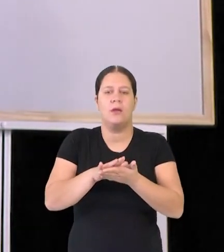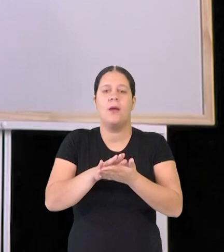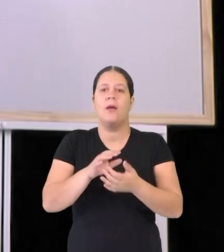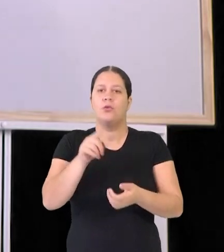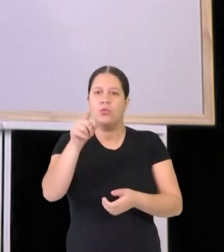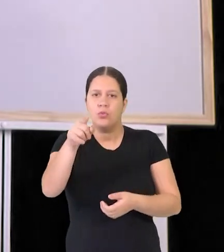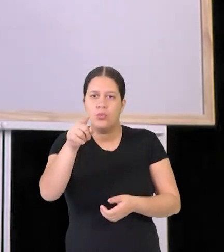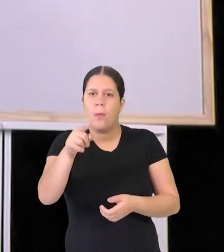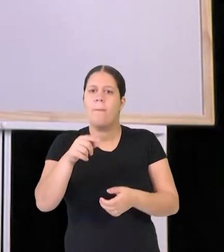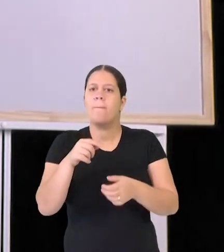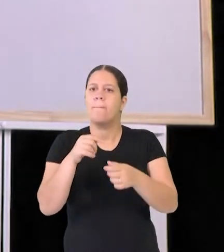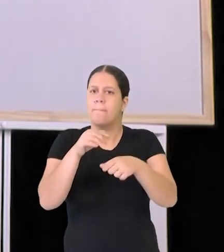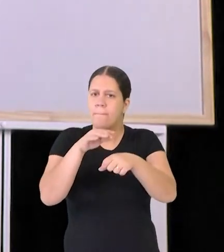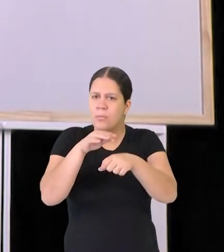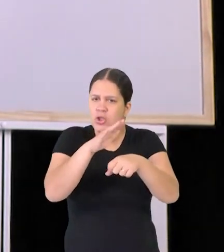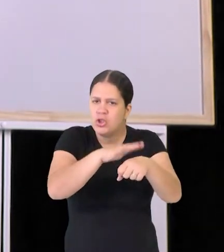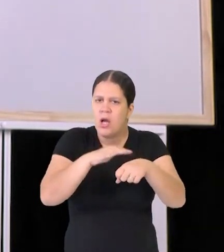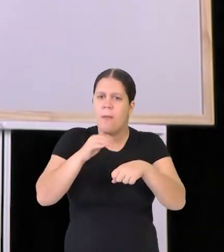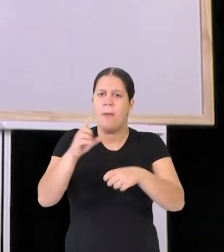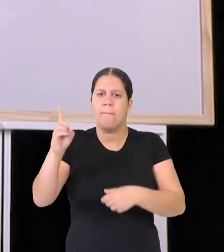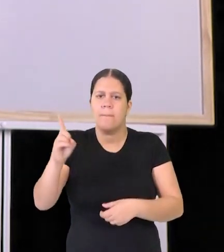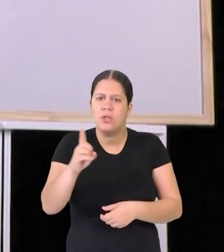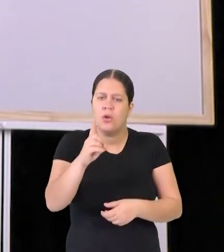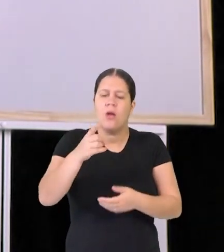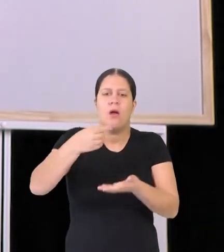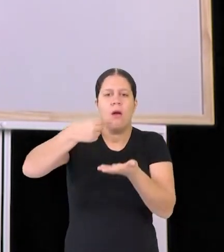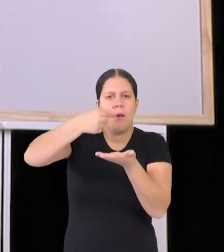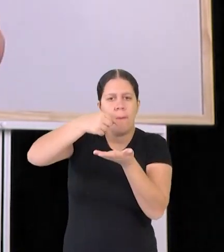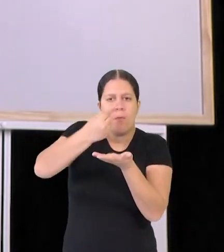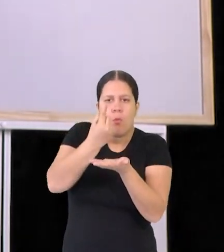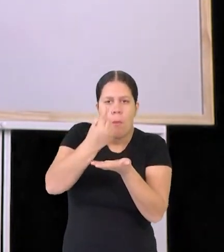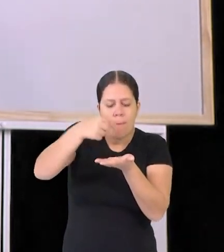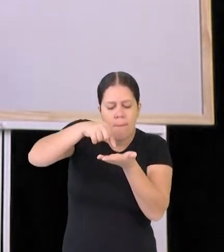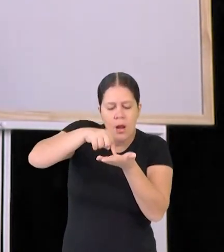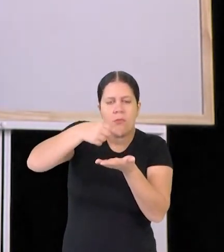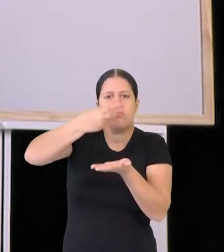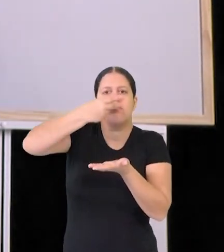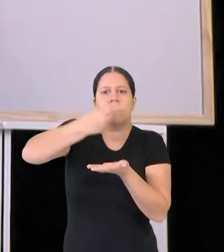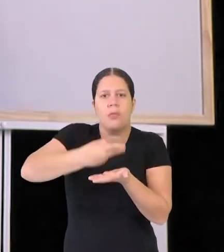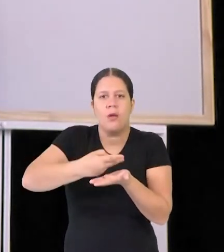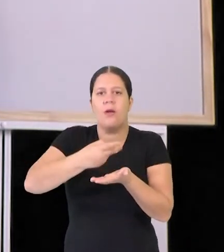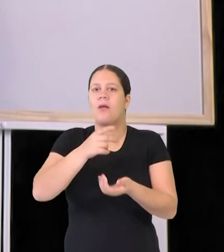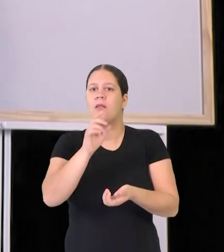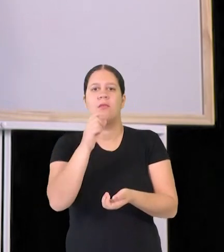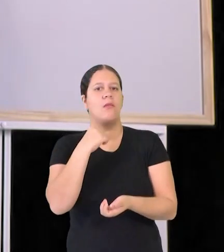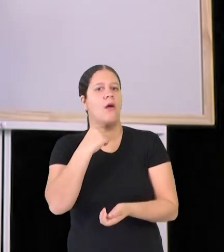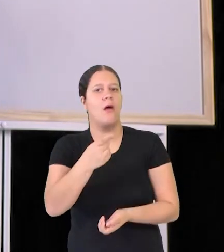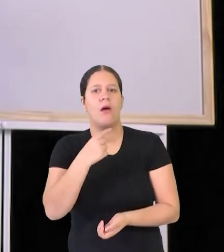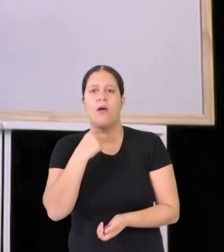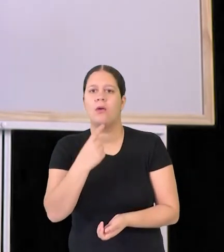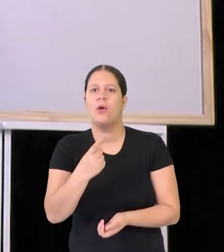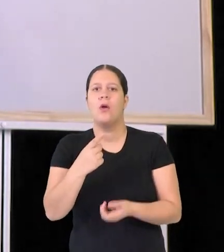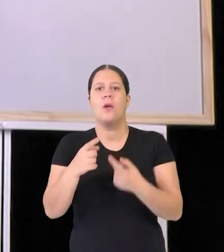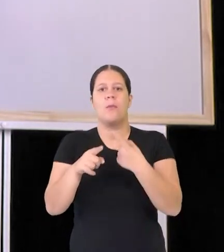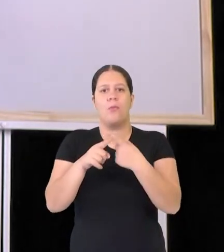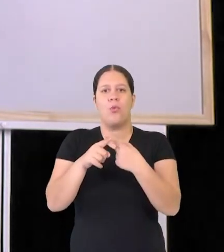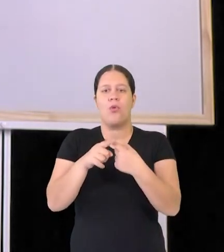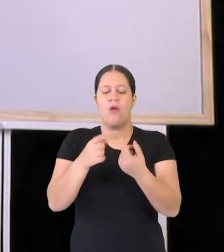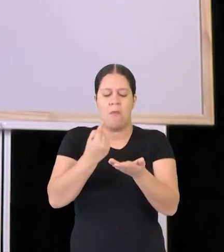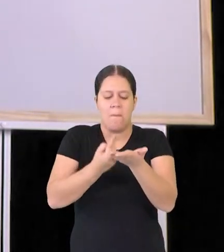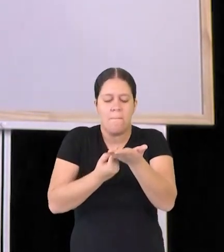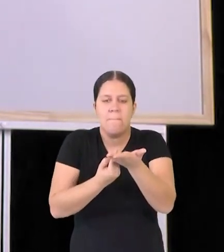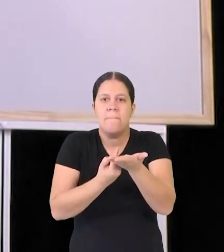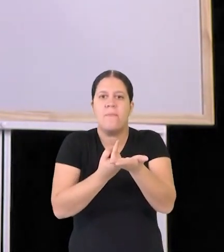para ela deitar numa cama com um único prego para ver se ela vai fazer isso. Jamais isso vai acontecer, porque o prego iria